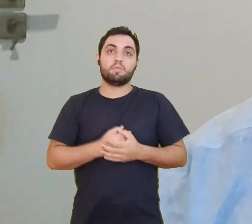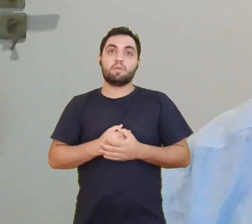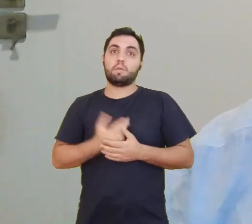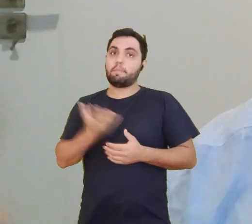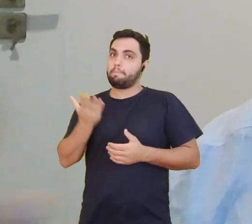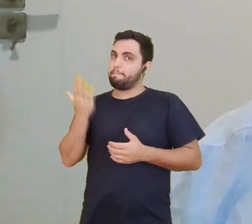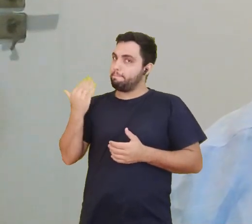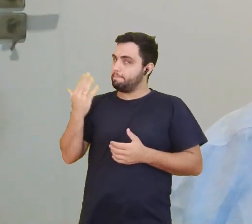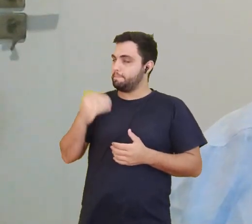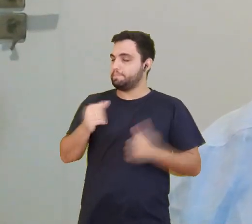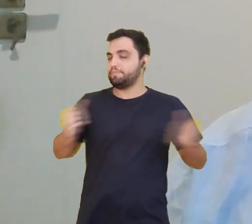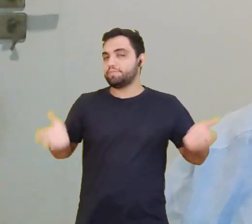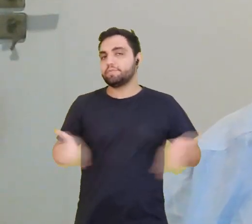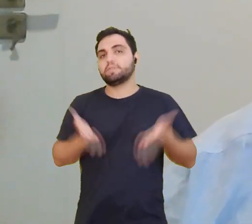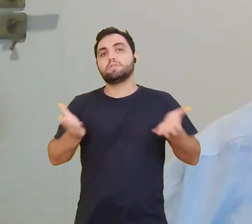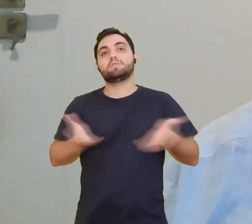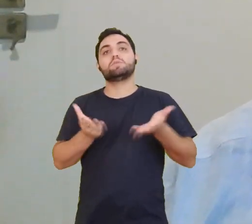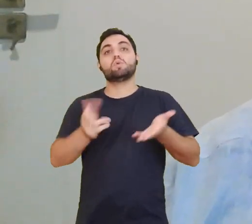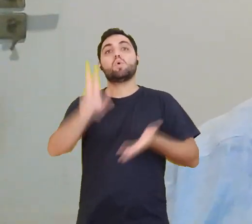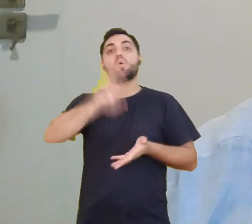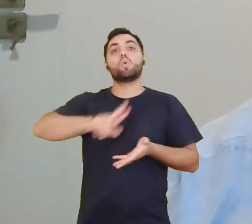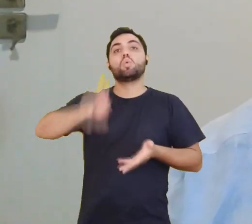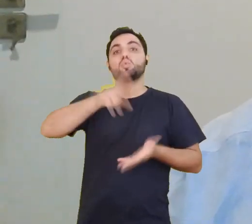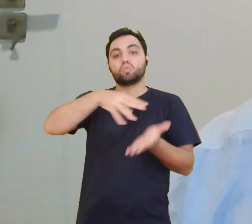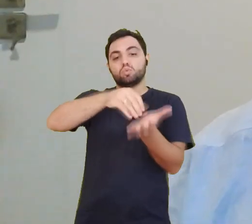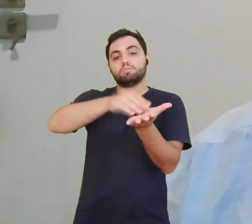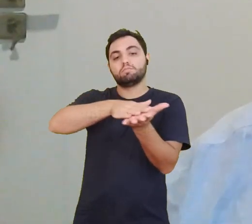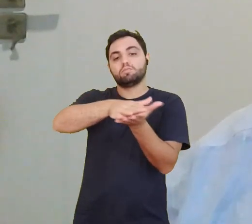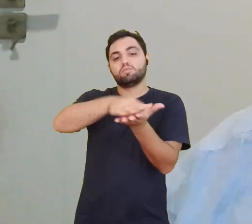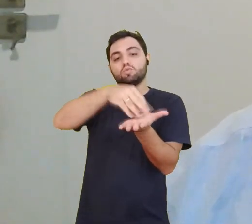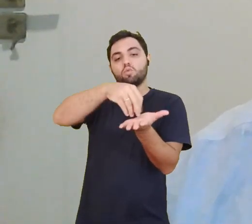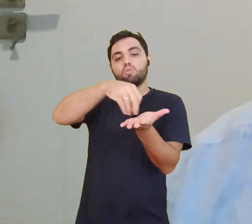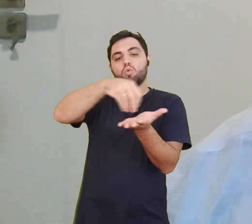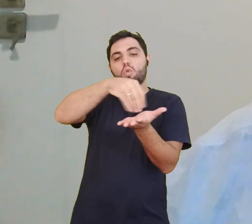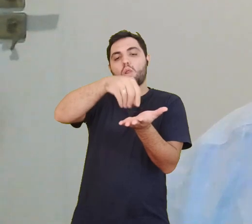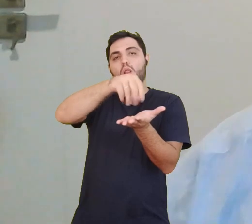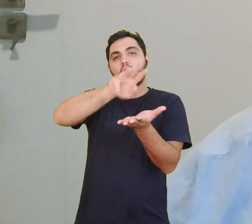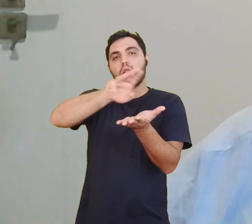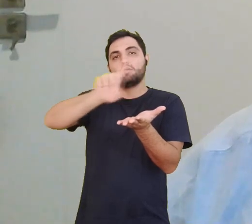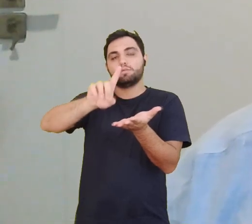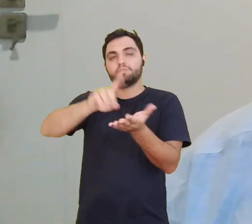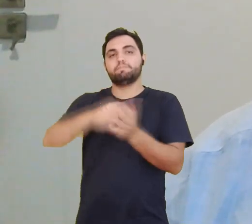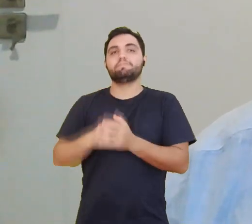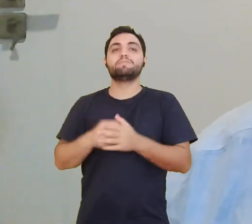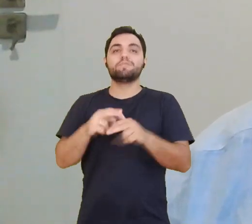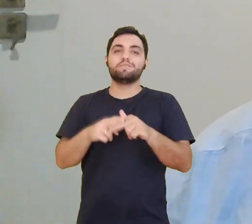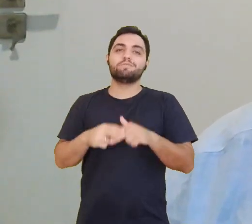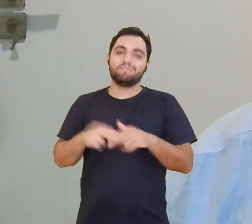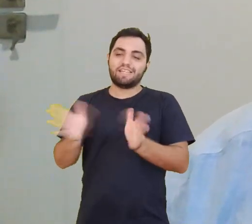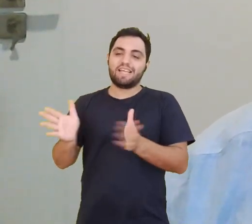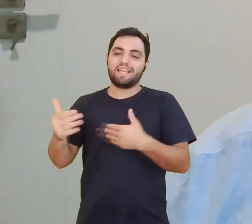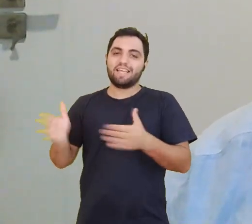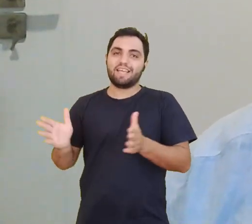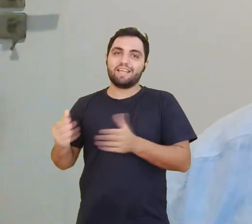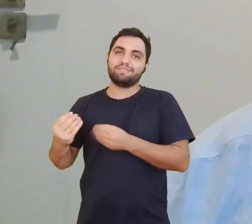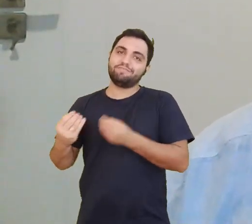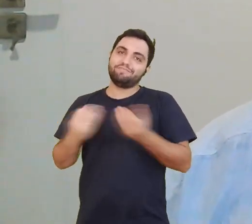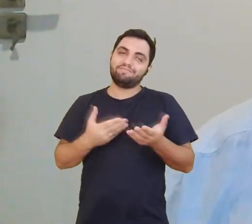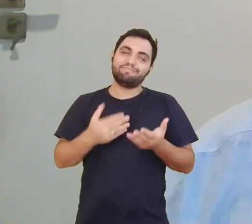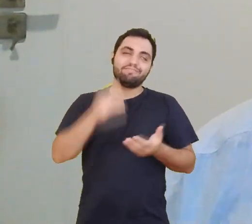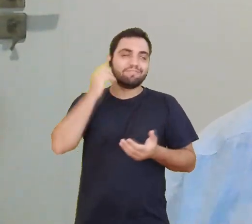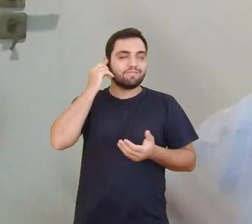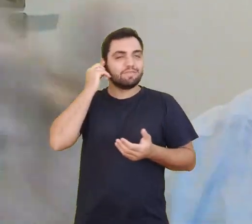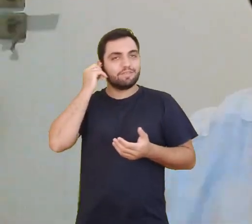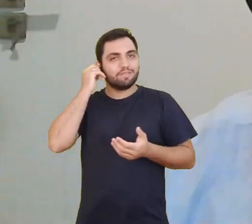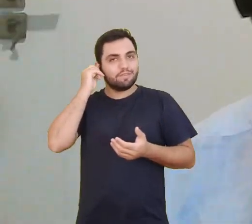maiores incentivadores do uso das impressoras 3D. Por isso, essas coisas de mandar na caixa para a gente montar, isso funciona, vamos dizer assim, tá?